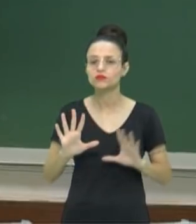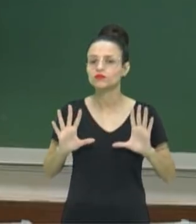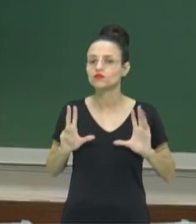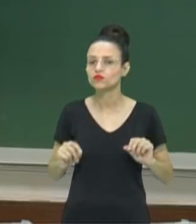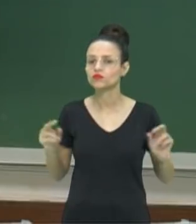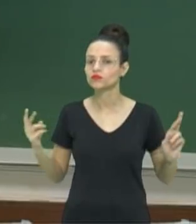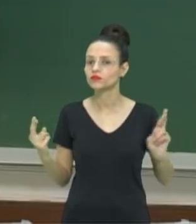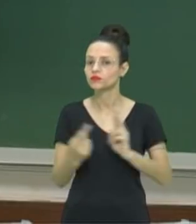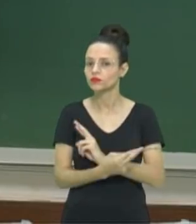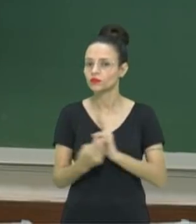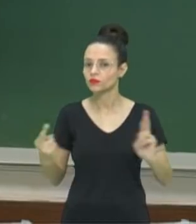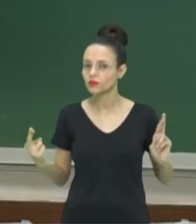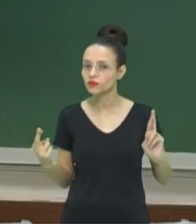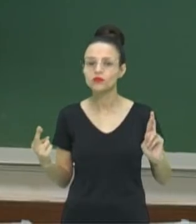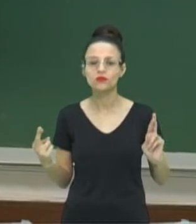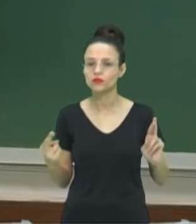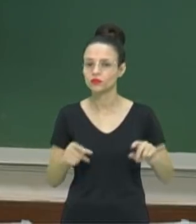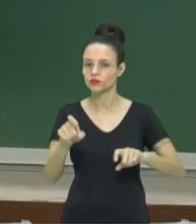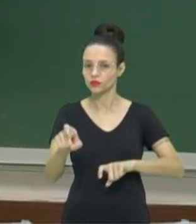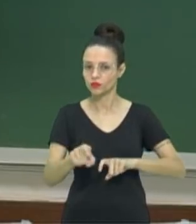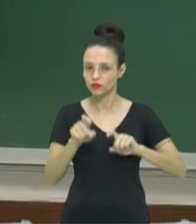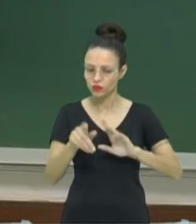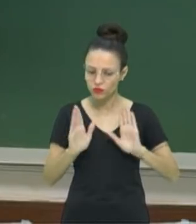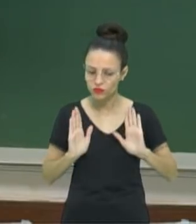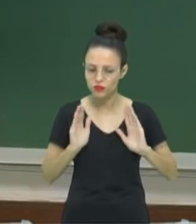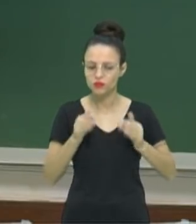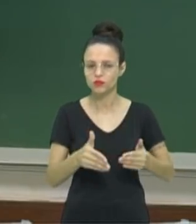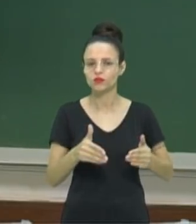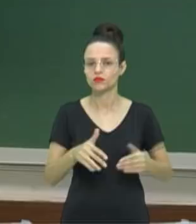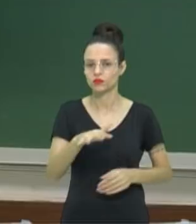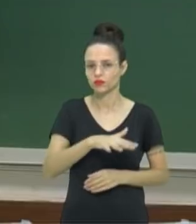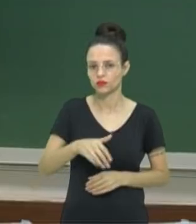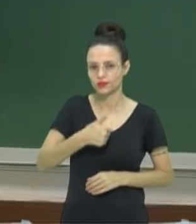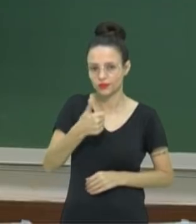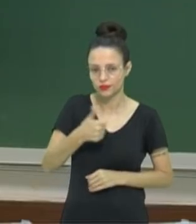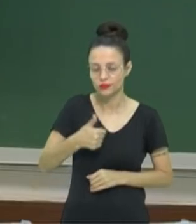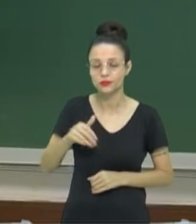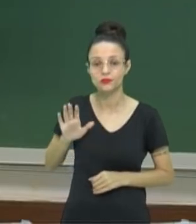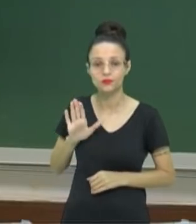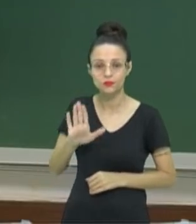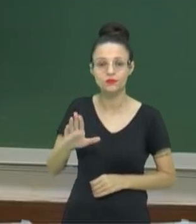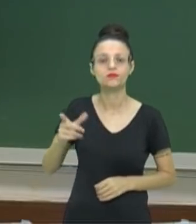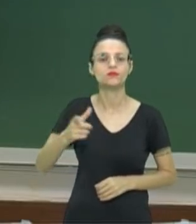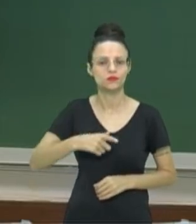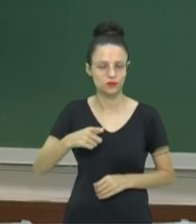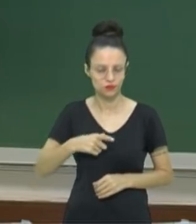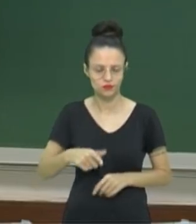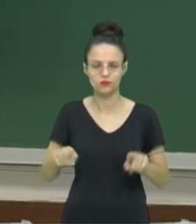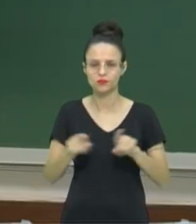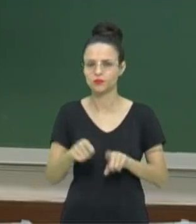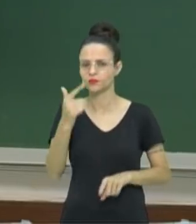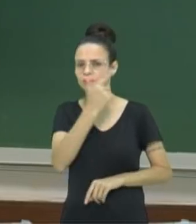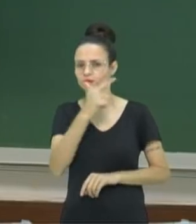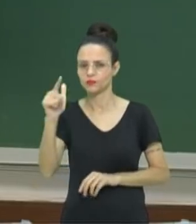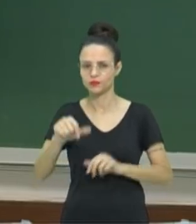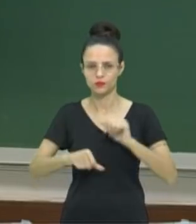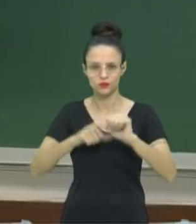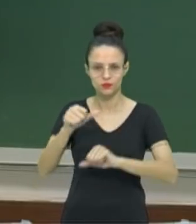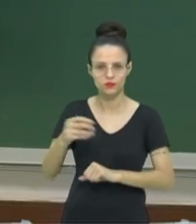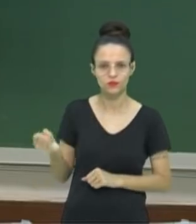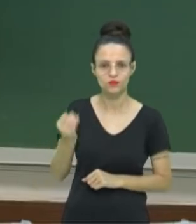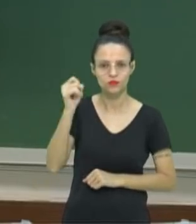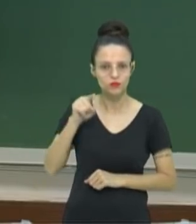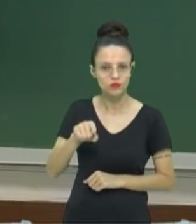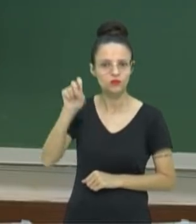tudo relacionado à agricultura, ao setor primário. Mas teve uma outra mudança importante na